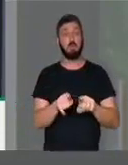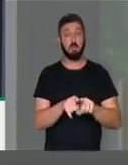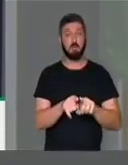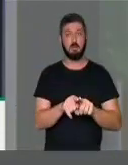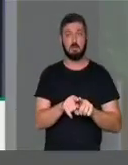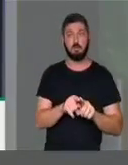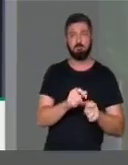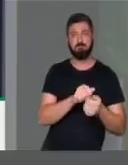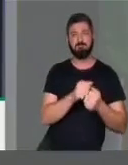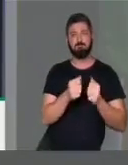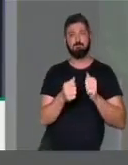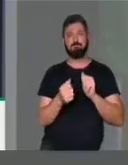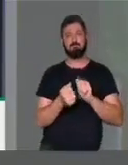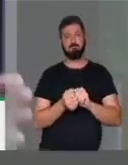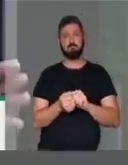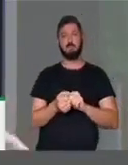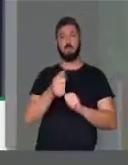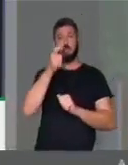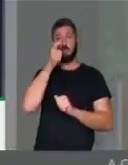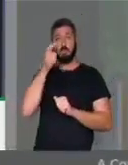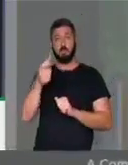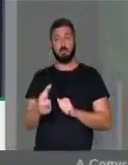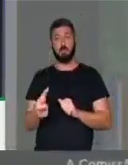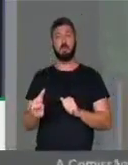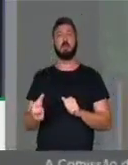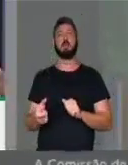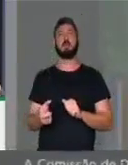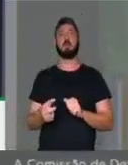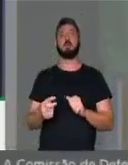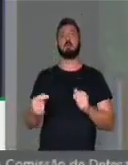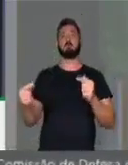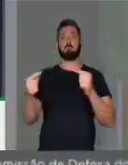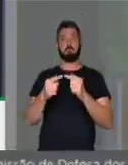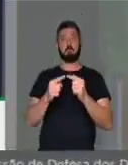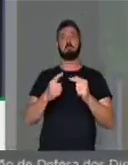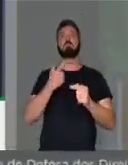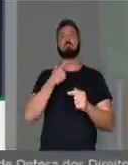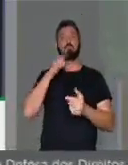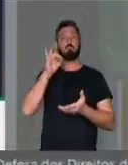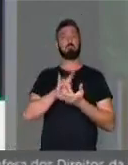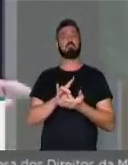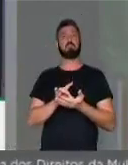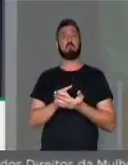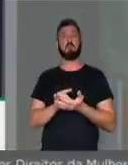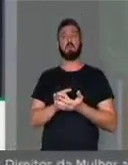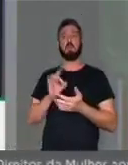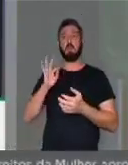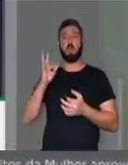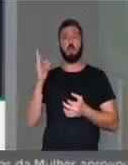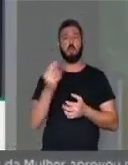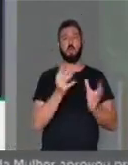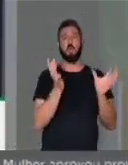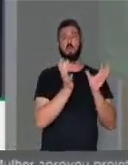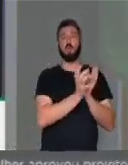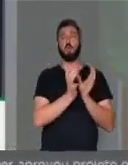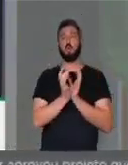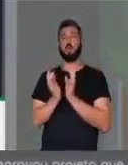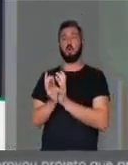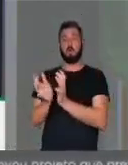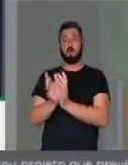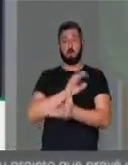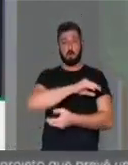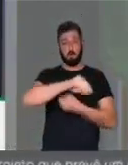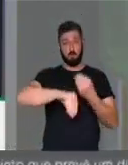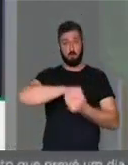de compatibilizar os interesses e legítimas aspirações de todos os setores envolvidos